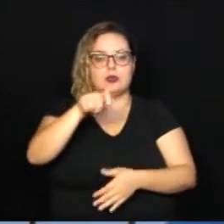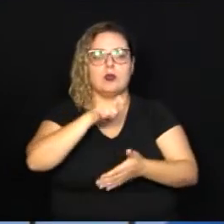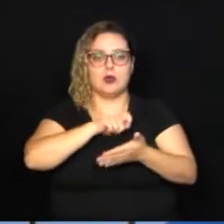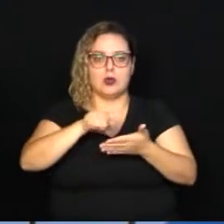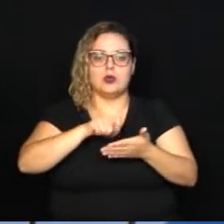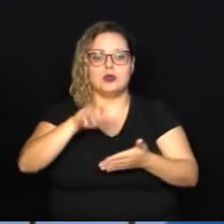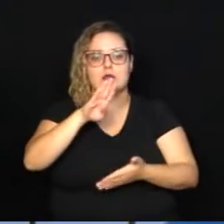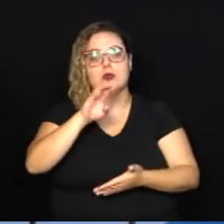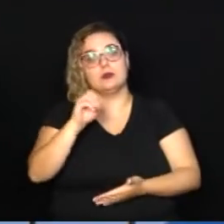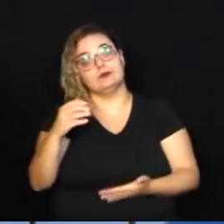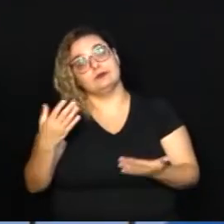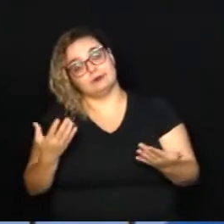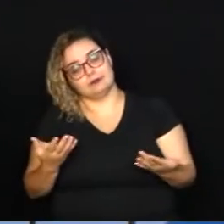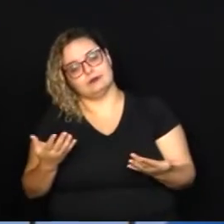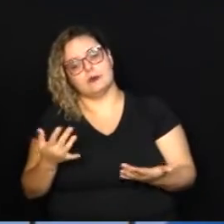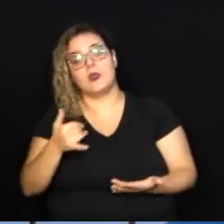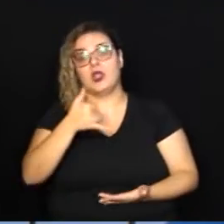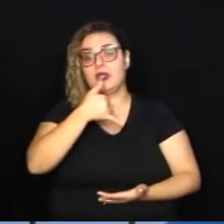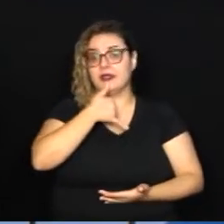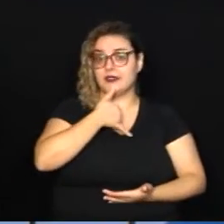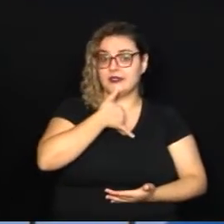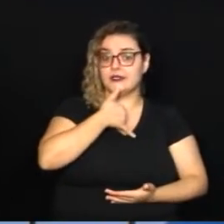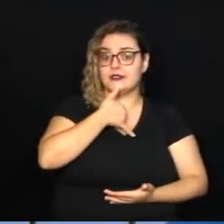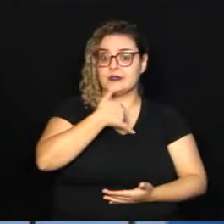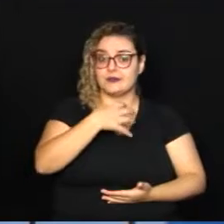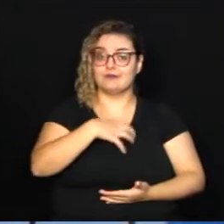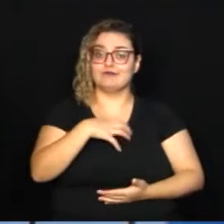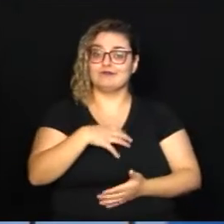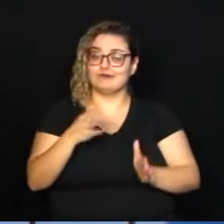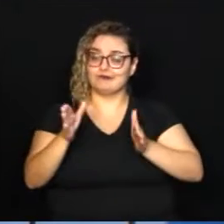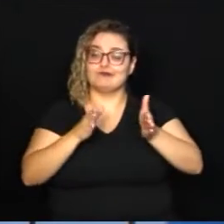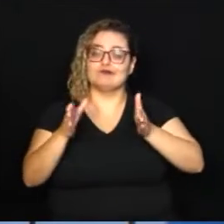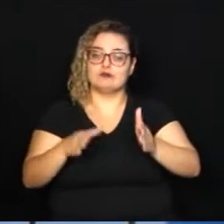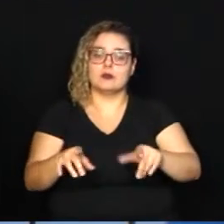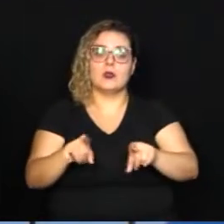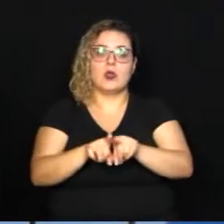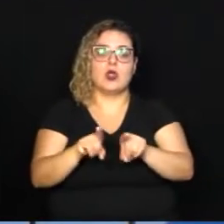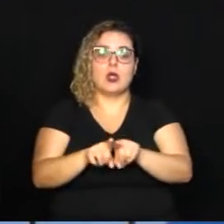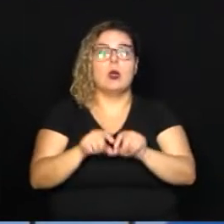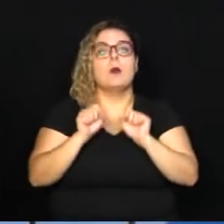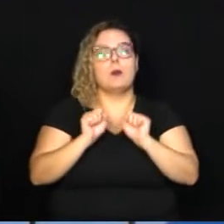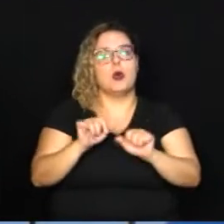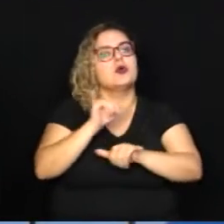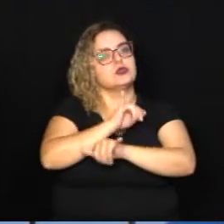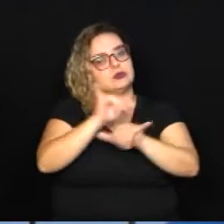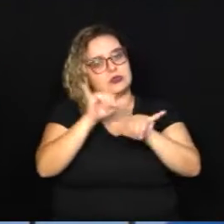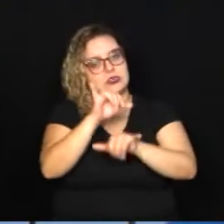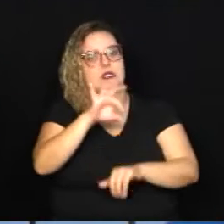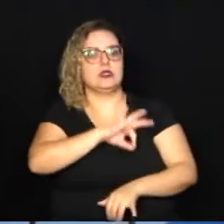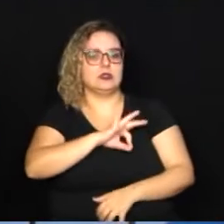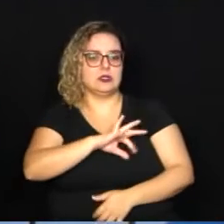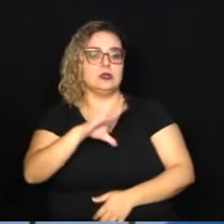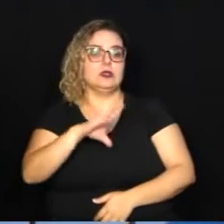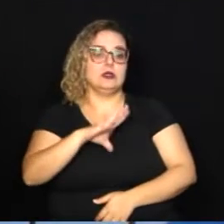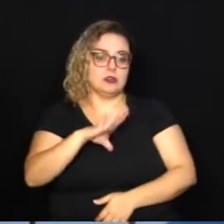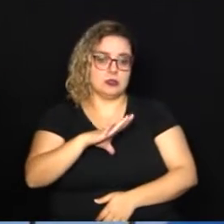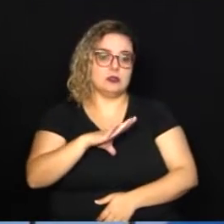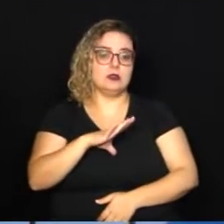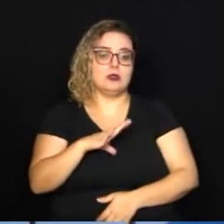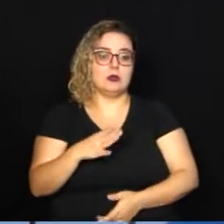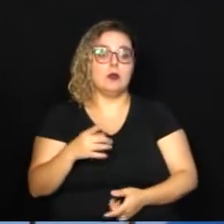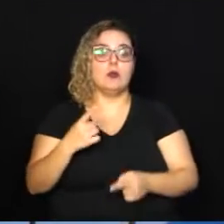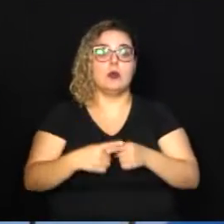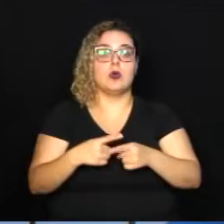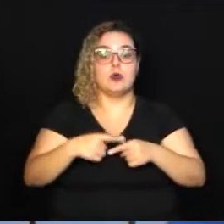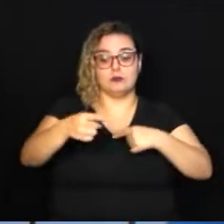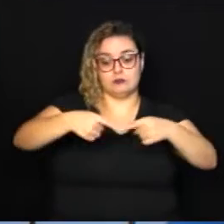do BO. Então, triste situação e situação essa que você também pode avisar a Guarda Municipal, já que essa questão da estação